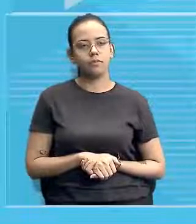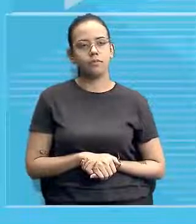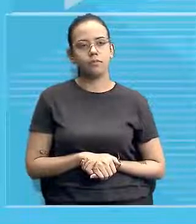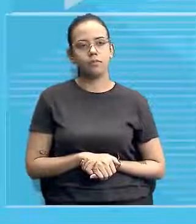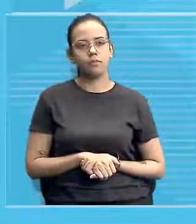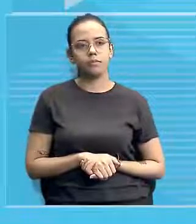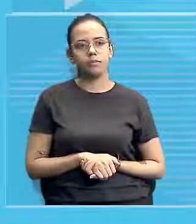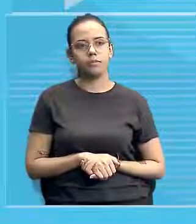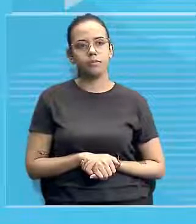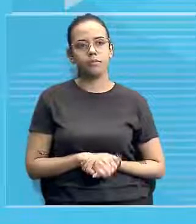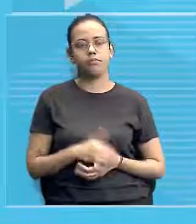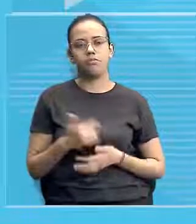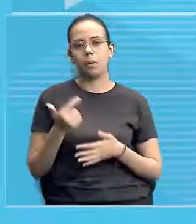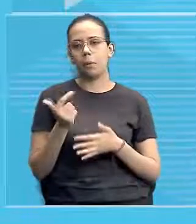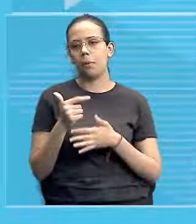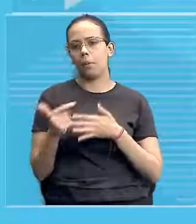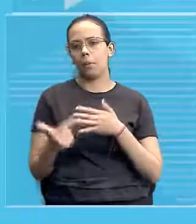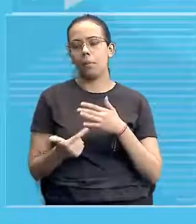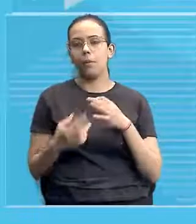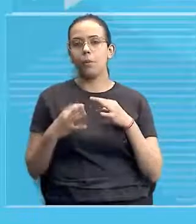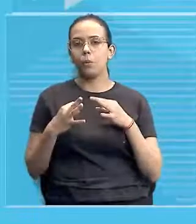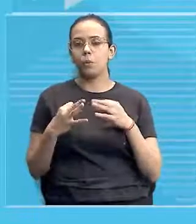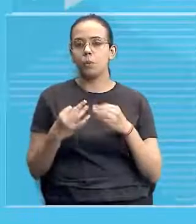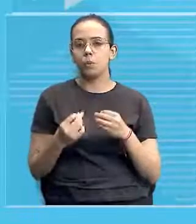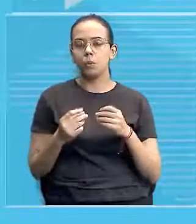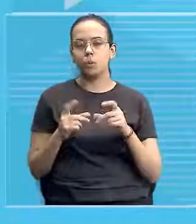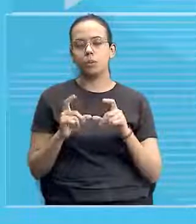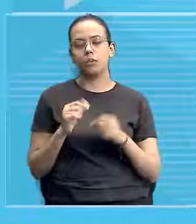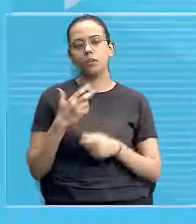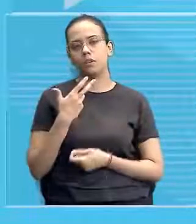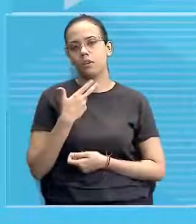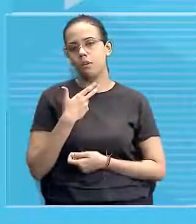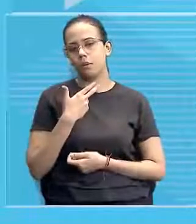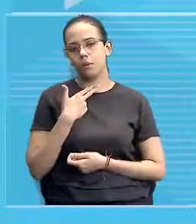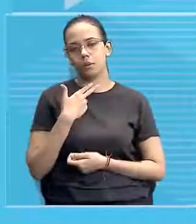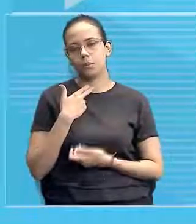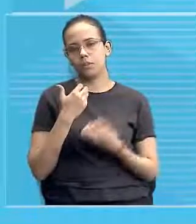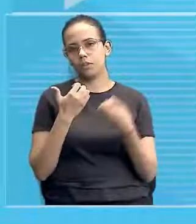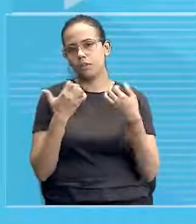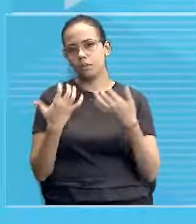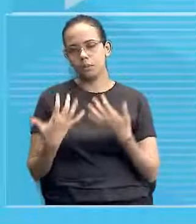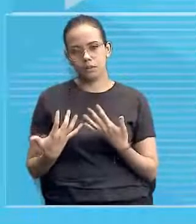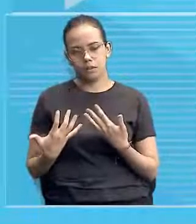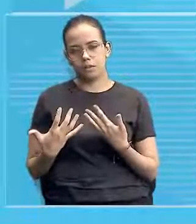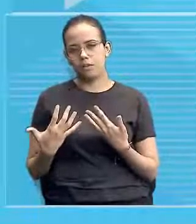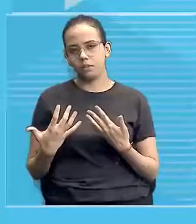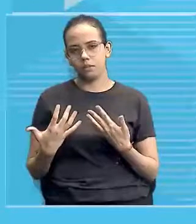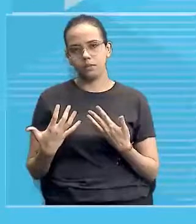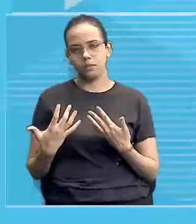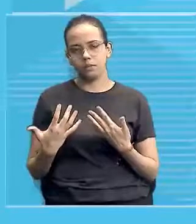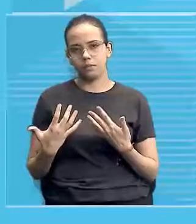Então, tudo isso não pode ser explicado